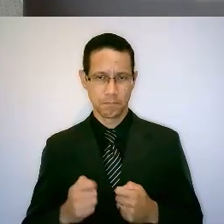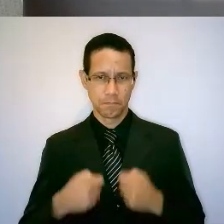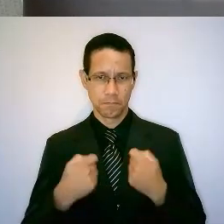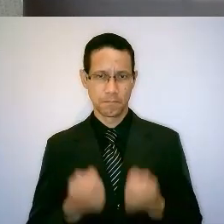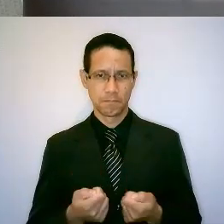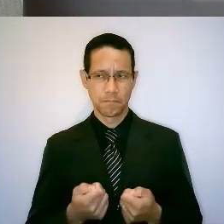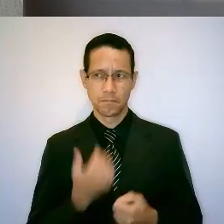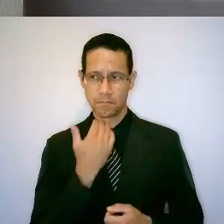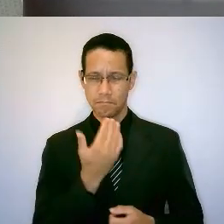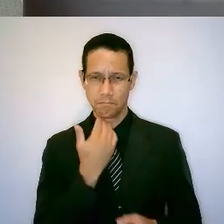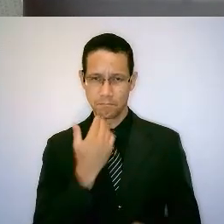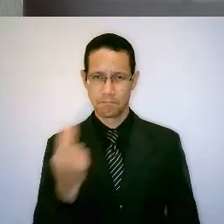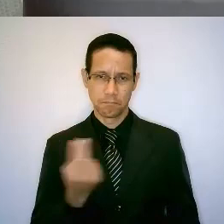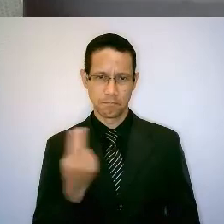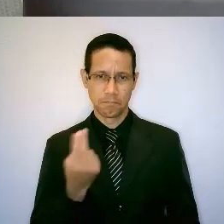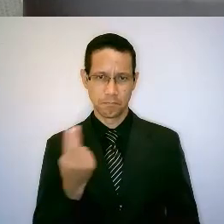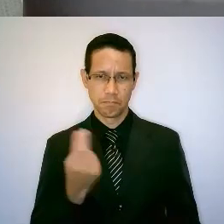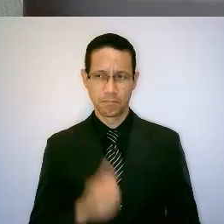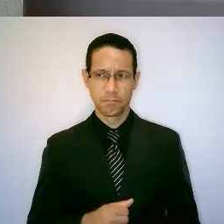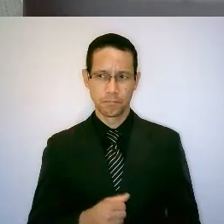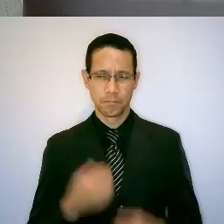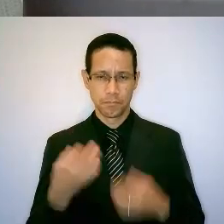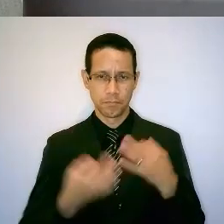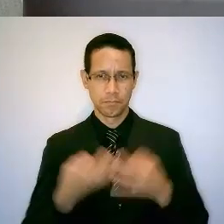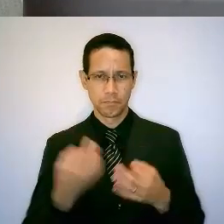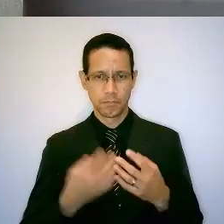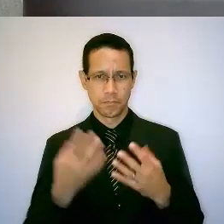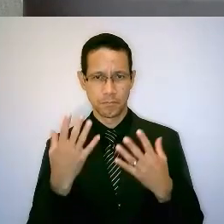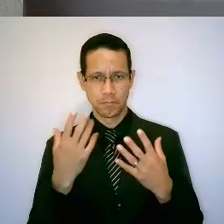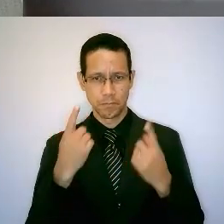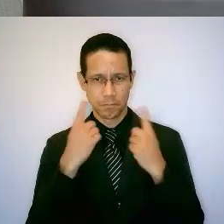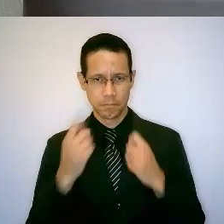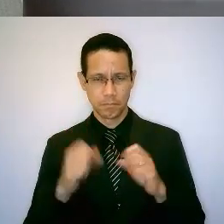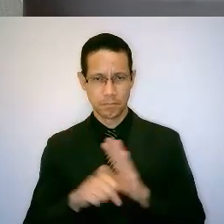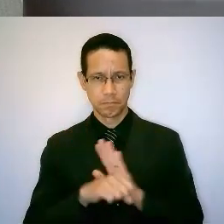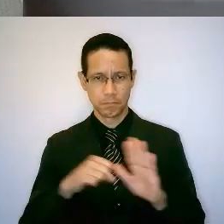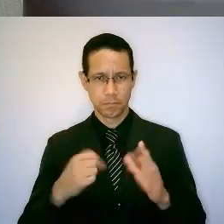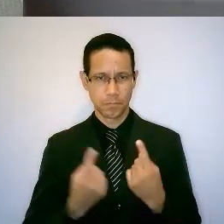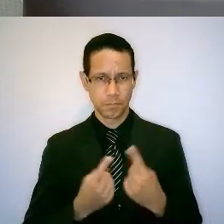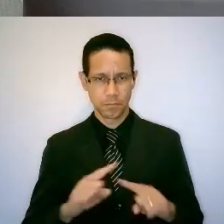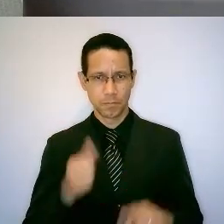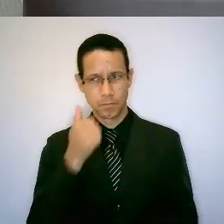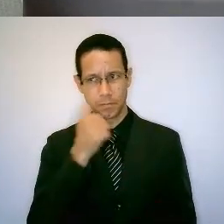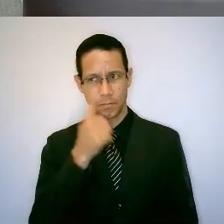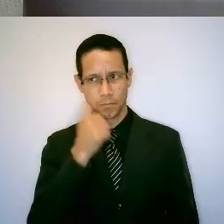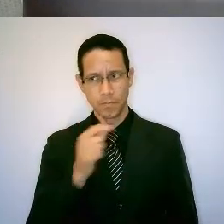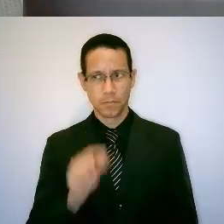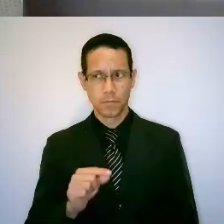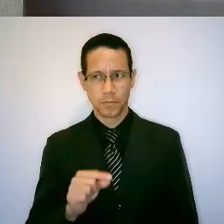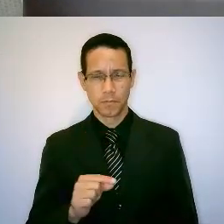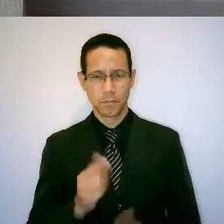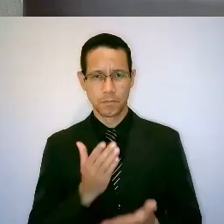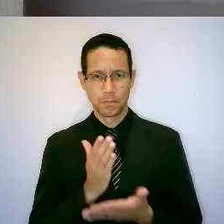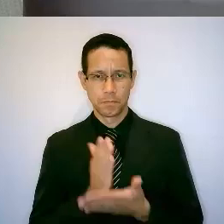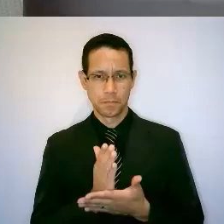Em competência do juizado da violência doméstica e familiar contra a mulher para tratar sobre partilha de bens